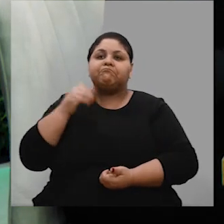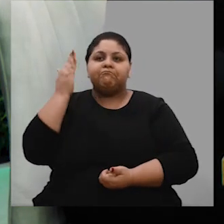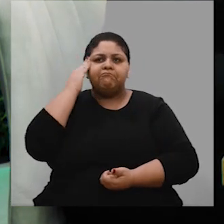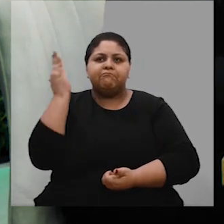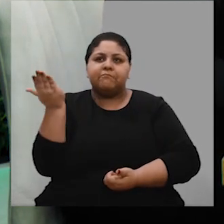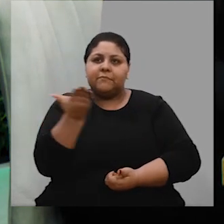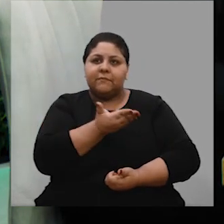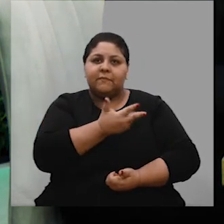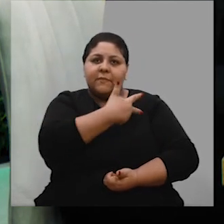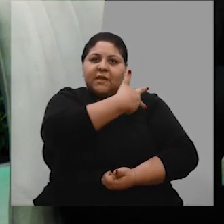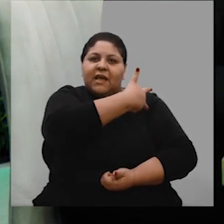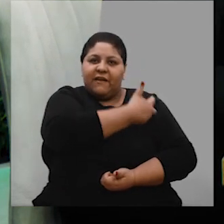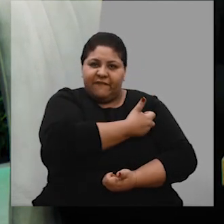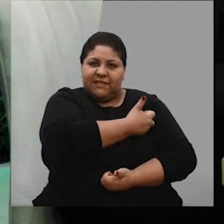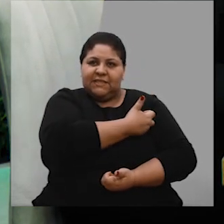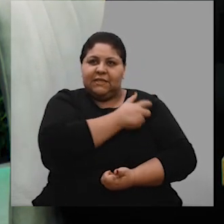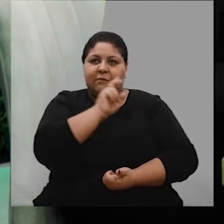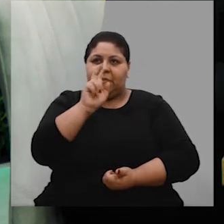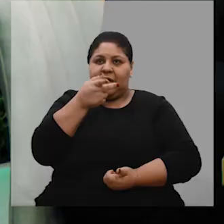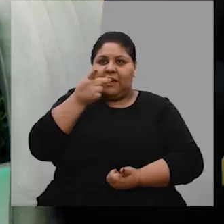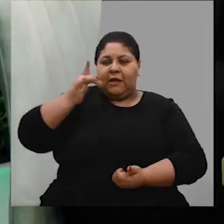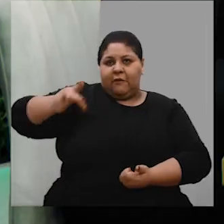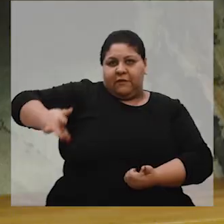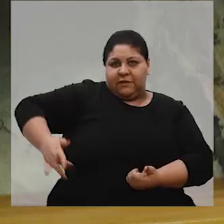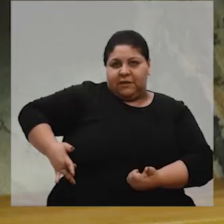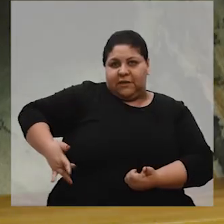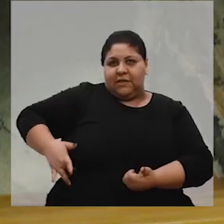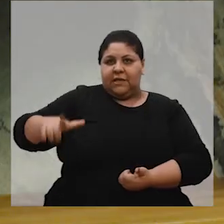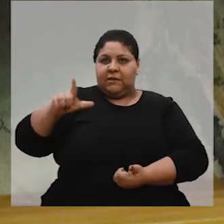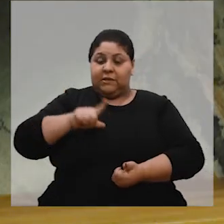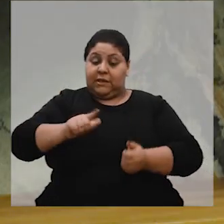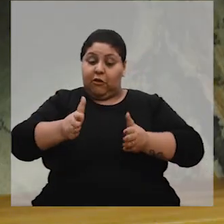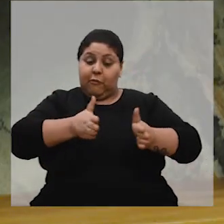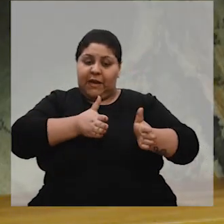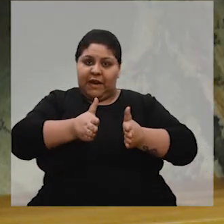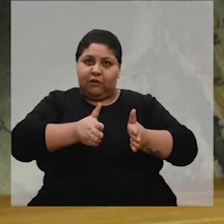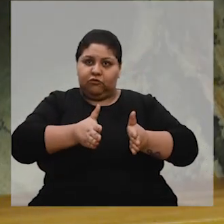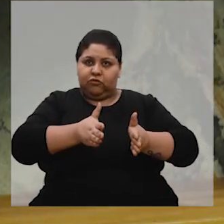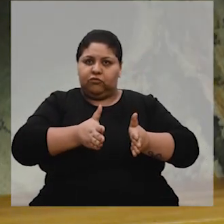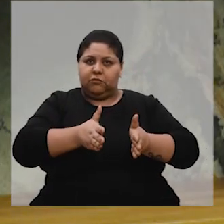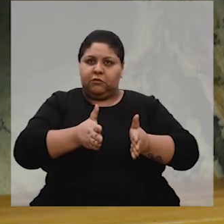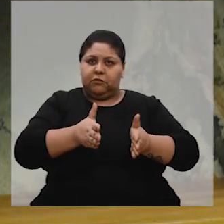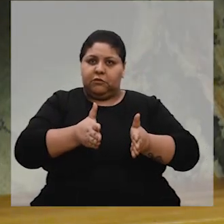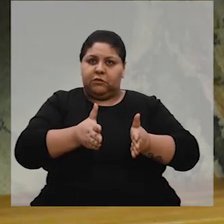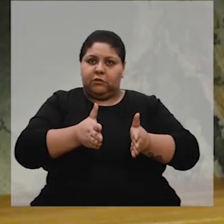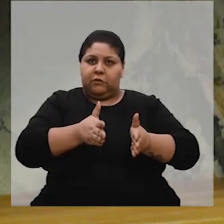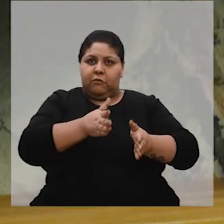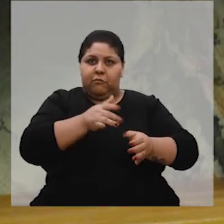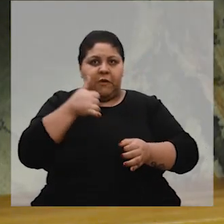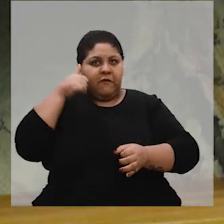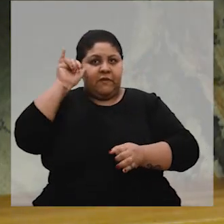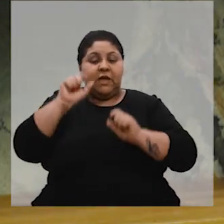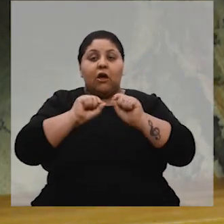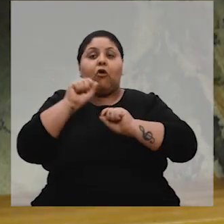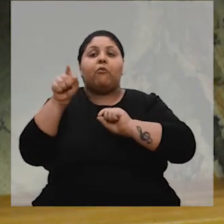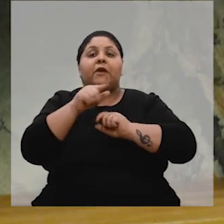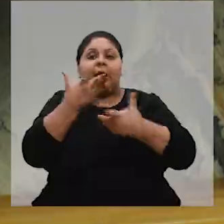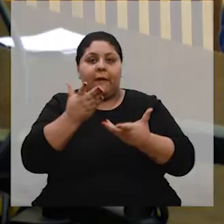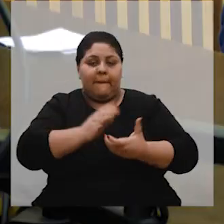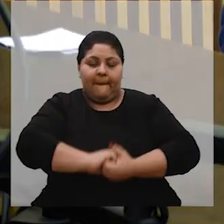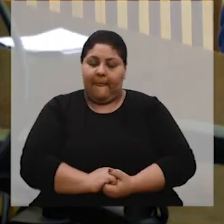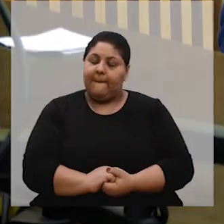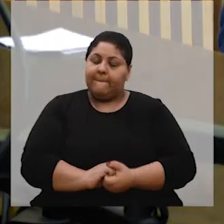saber de vocês, há vacinas para as hepatites? Há um período que eu possa tomar essa vacina para prevenir? Como é que